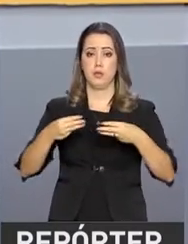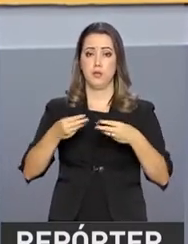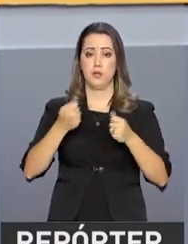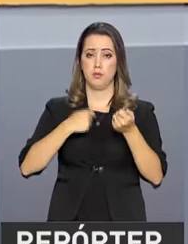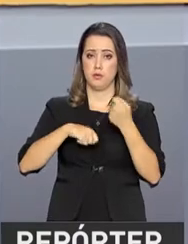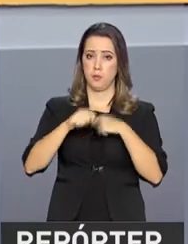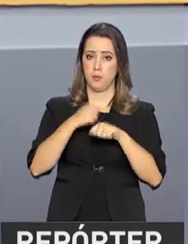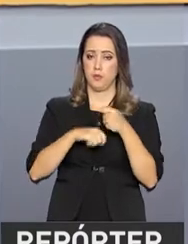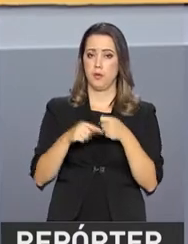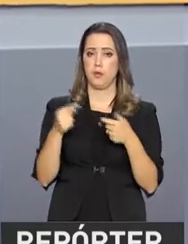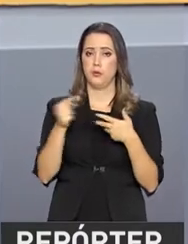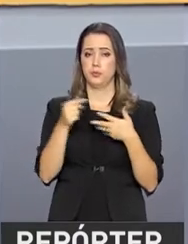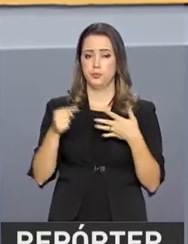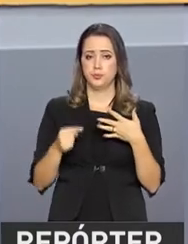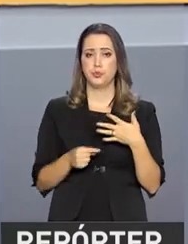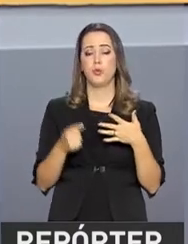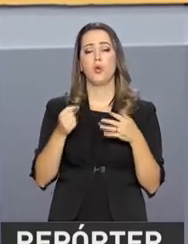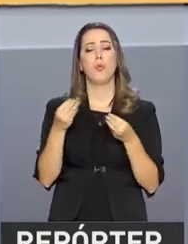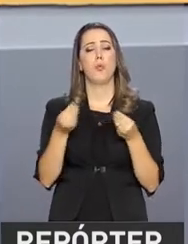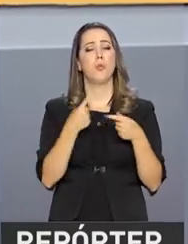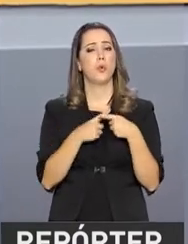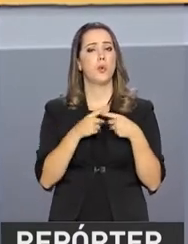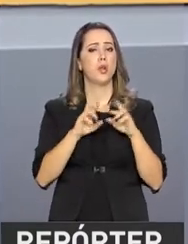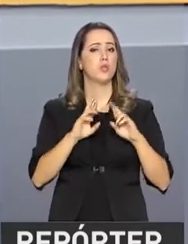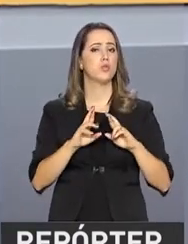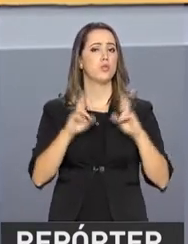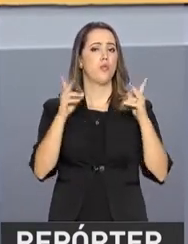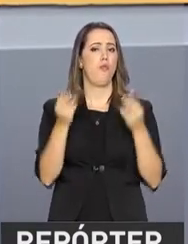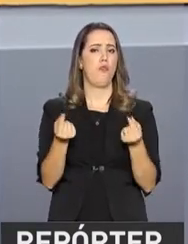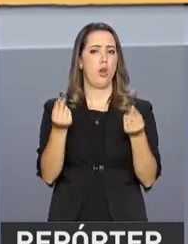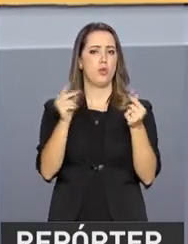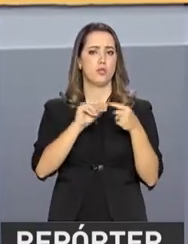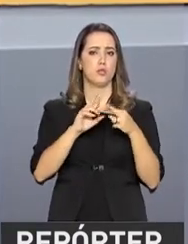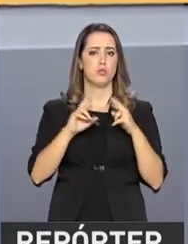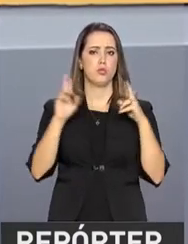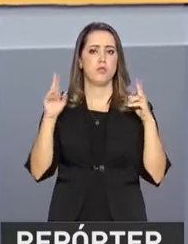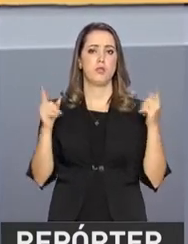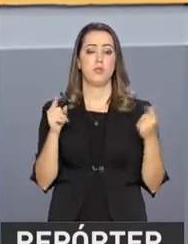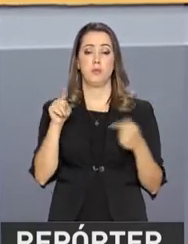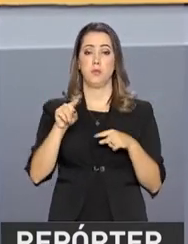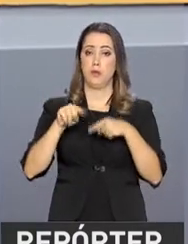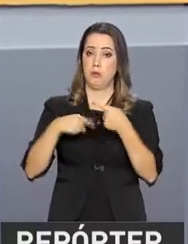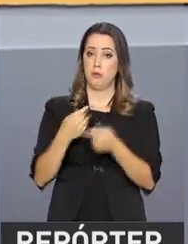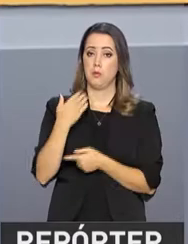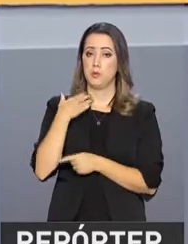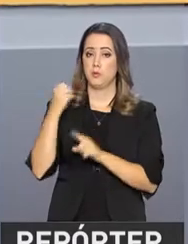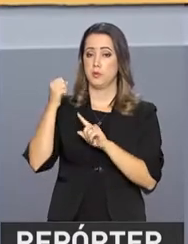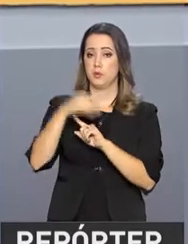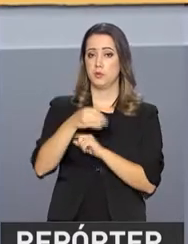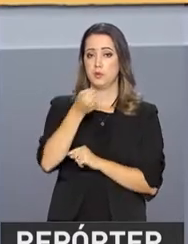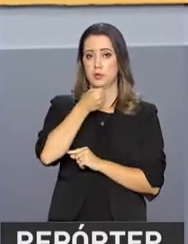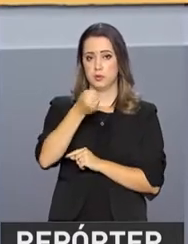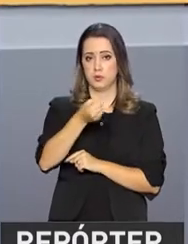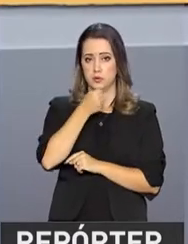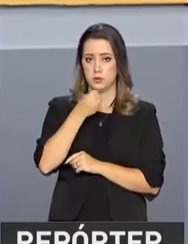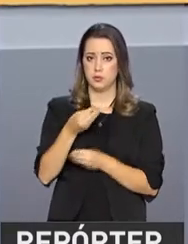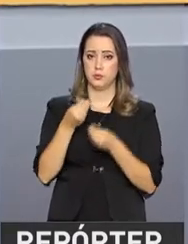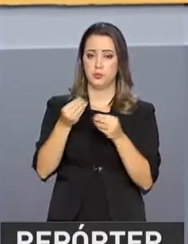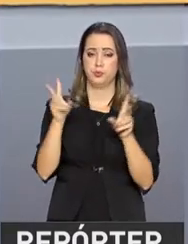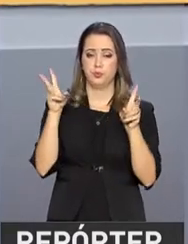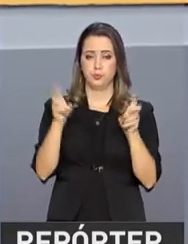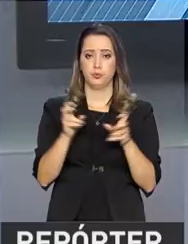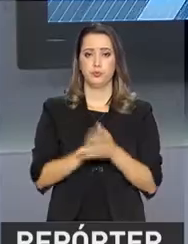as razões para a variação fora da previsão logo mais o presidente do banco central ilan goldfajn vai dar a entrevista para falar do